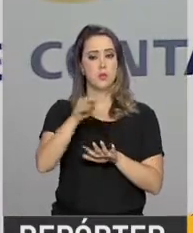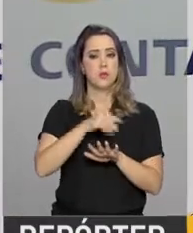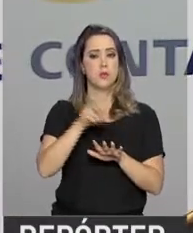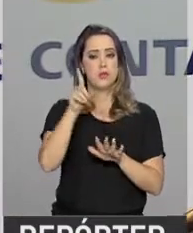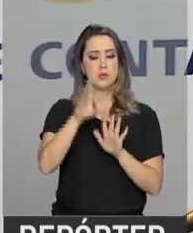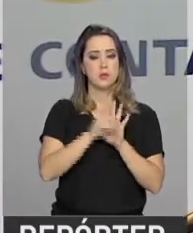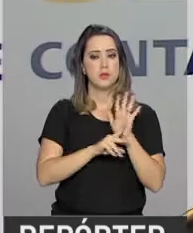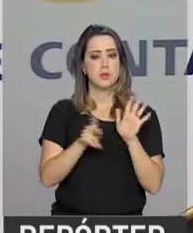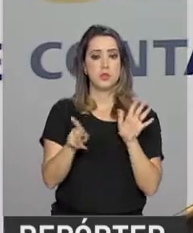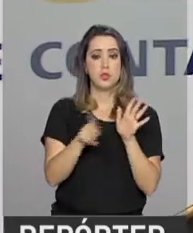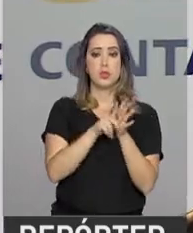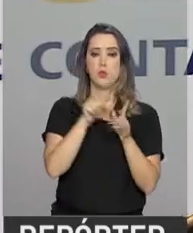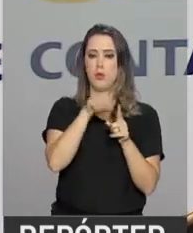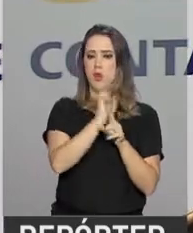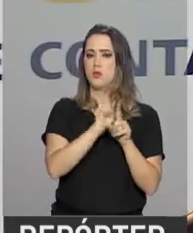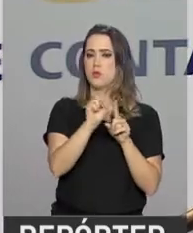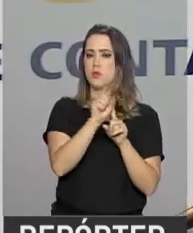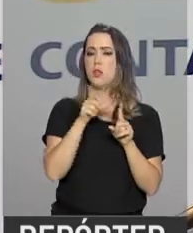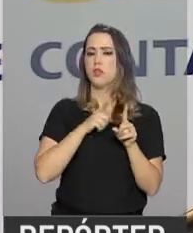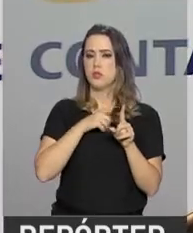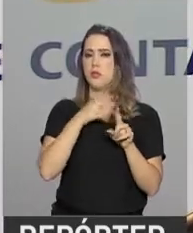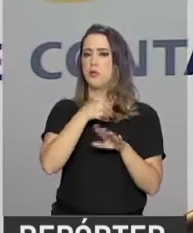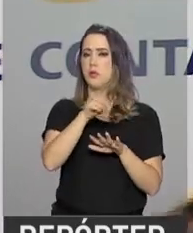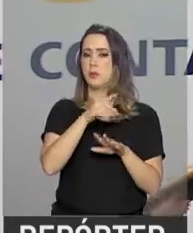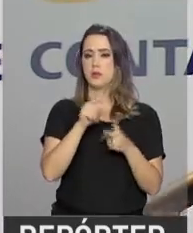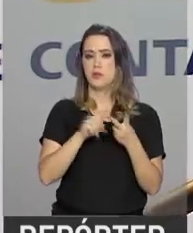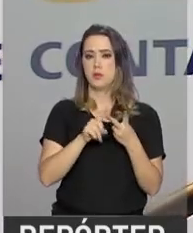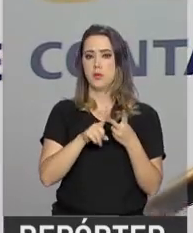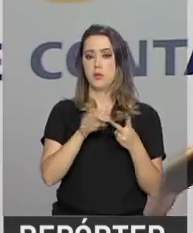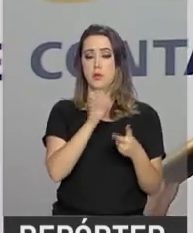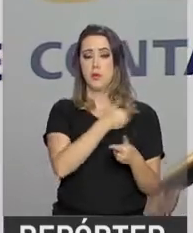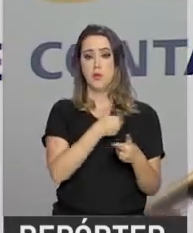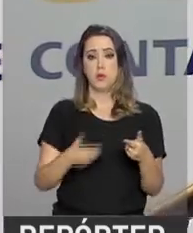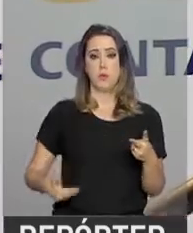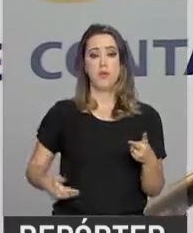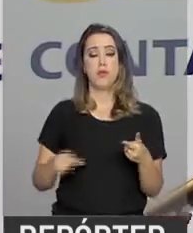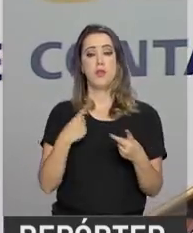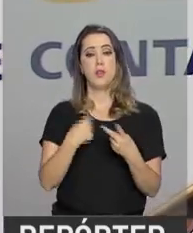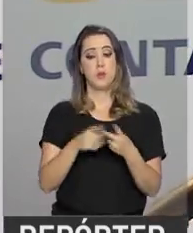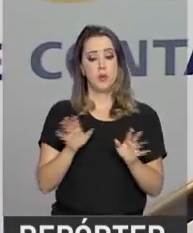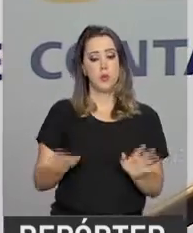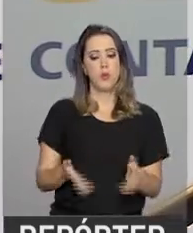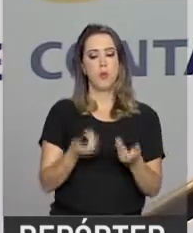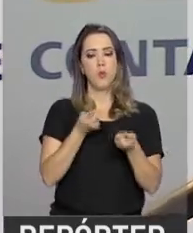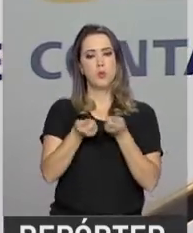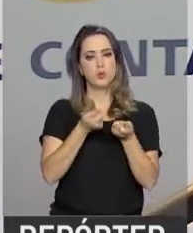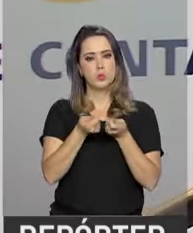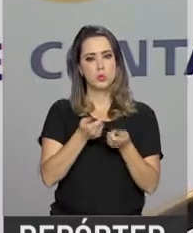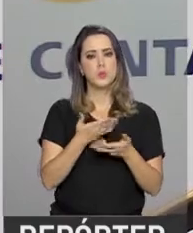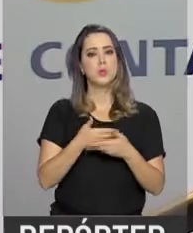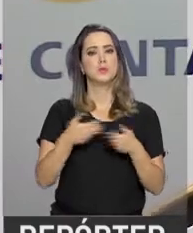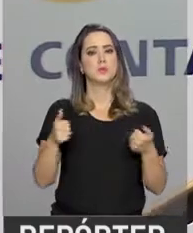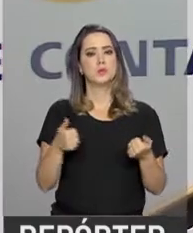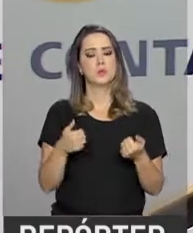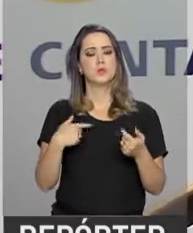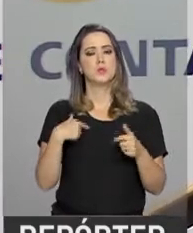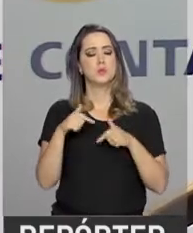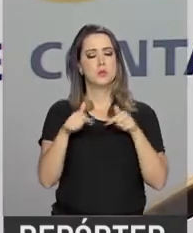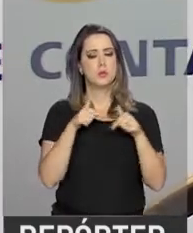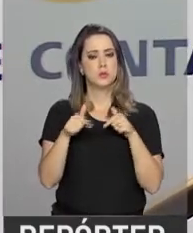direito dela ter ganho o estado porque ele acaba tendo um controle que impulsiona também para melhor as suas